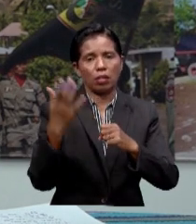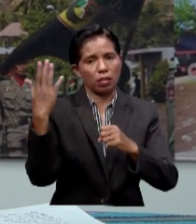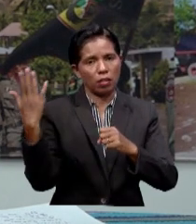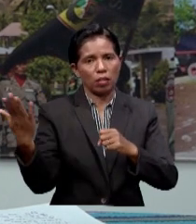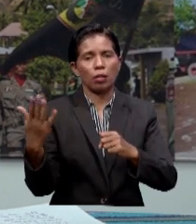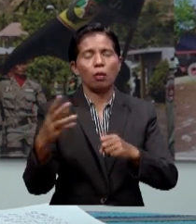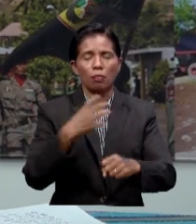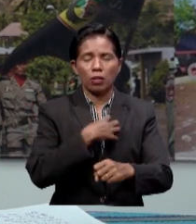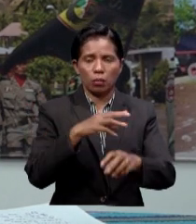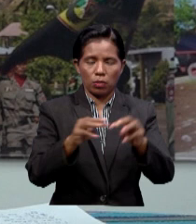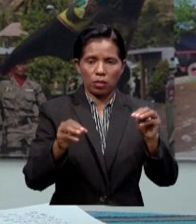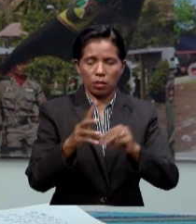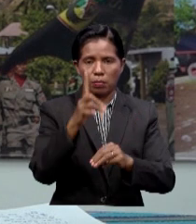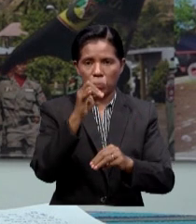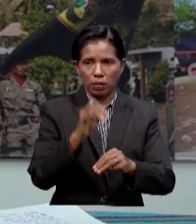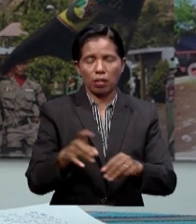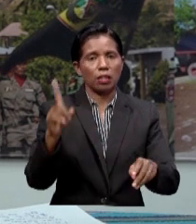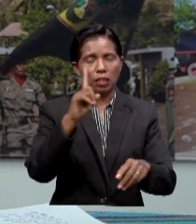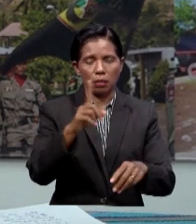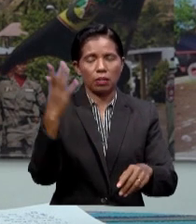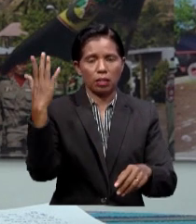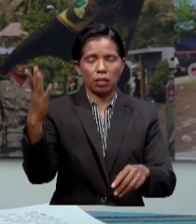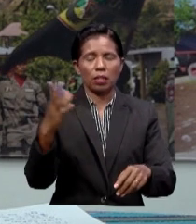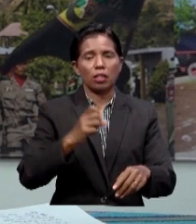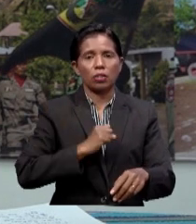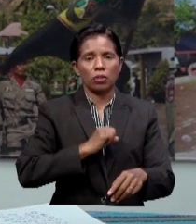município dele nessa mas ida ia suai ia